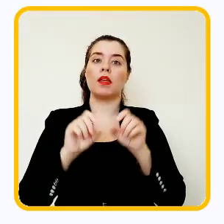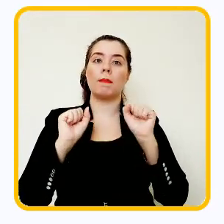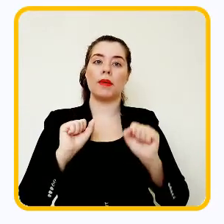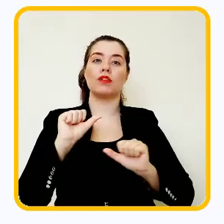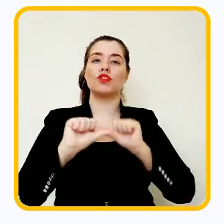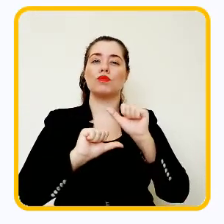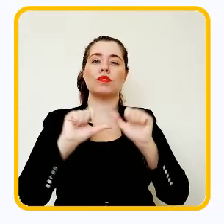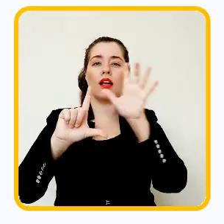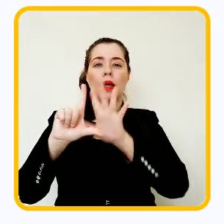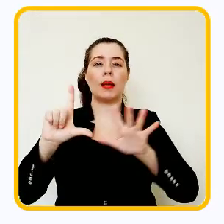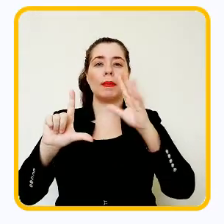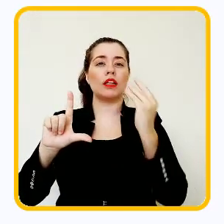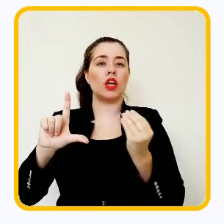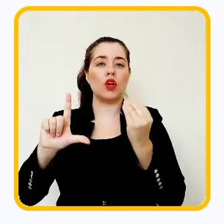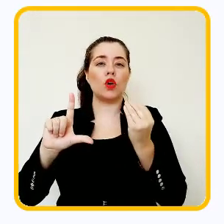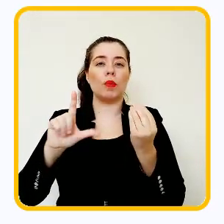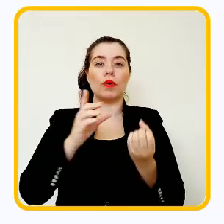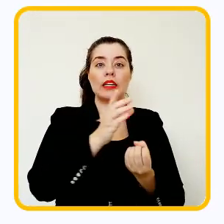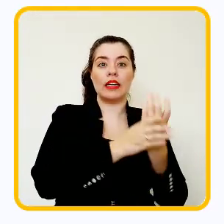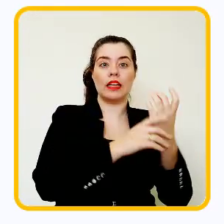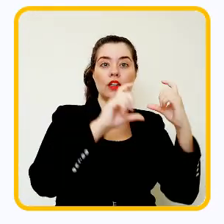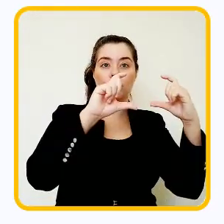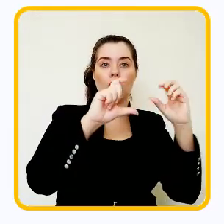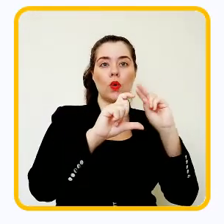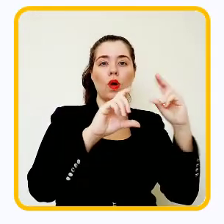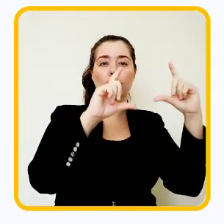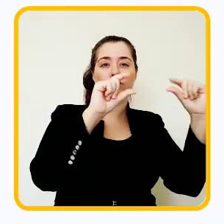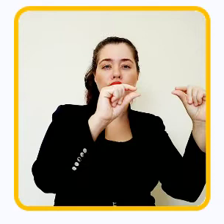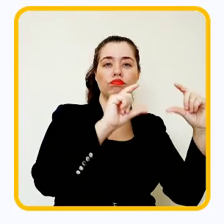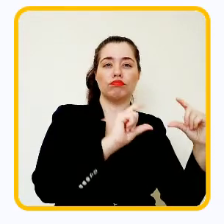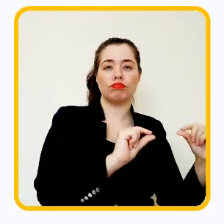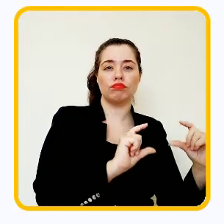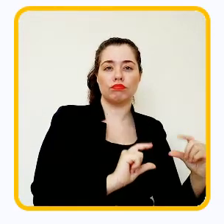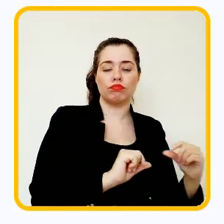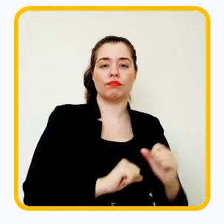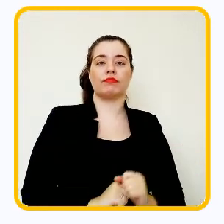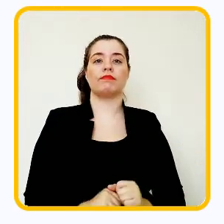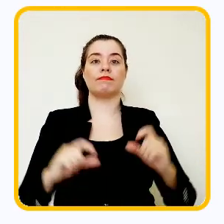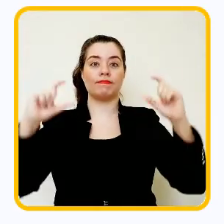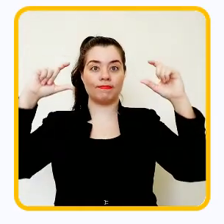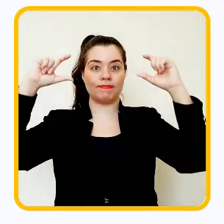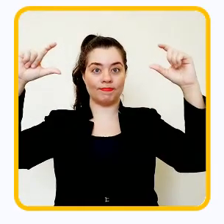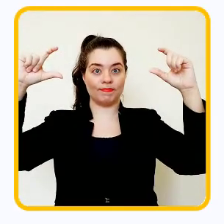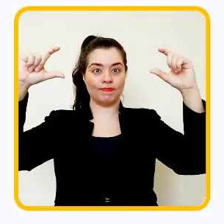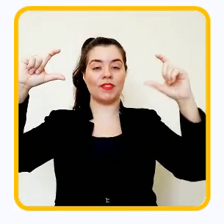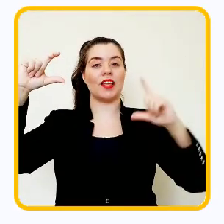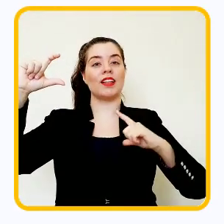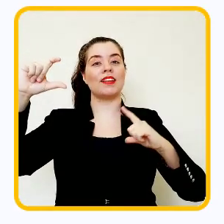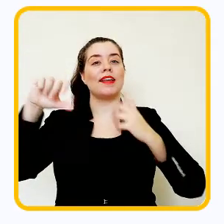encontra informações sobre disciplinas. Você pode personalizar essa página incluindo ou